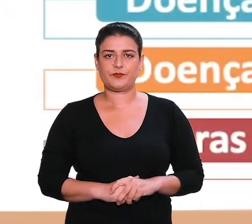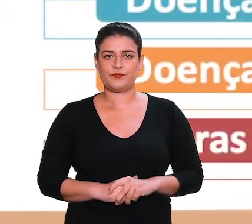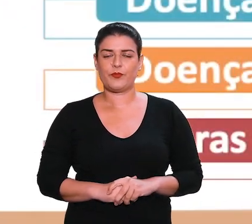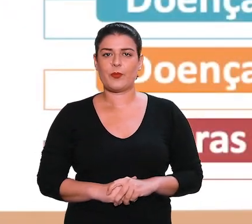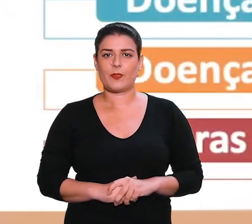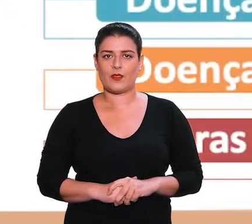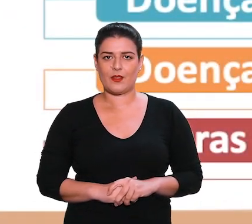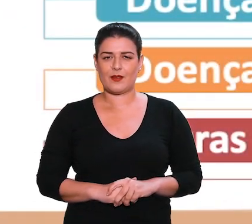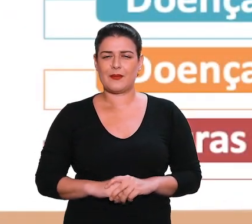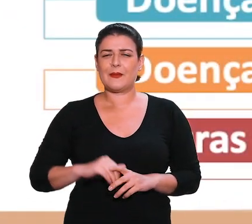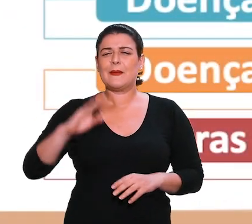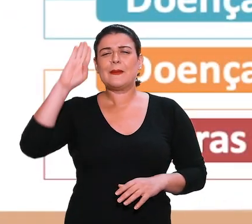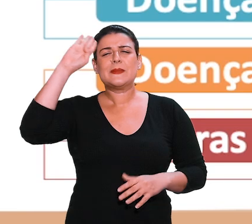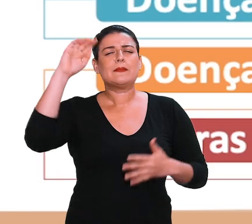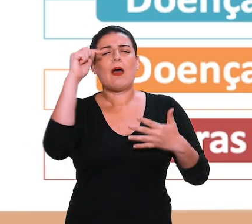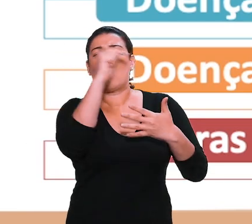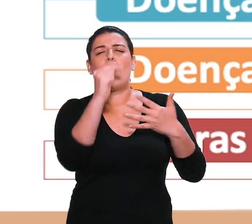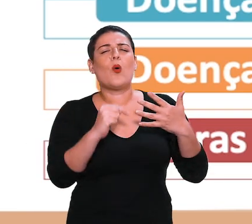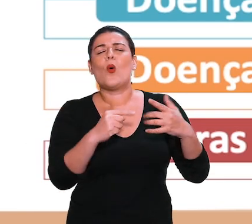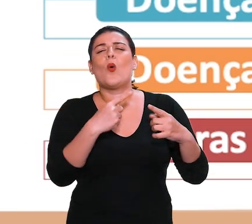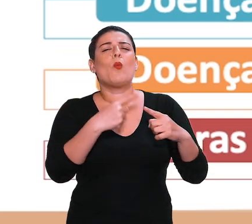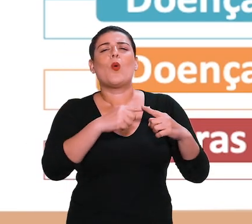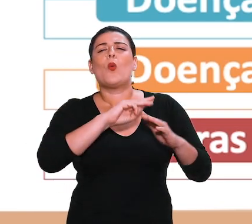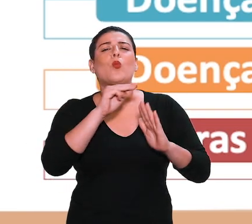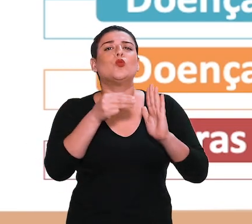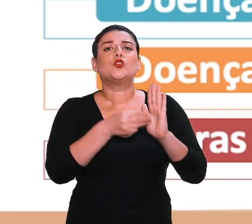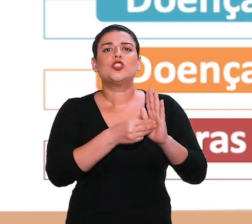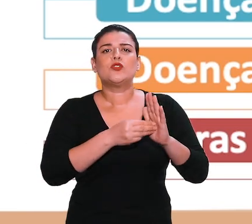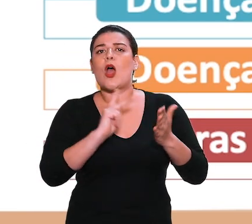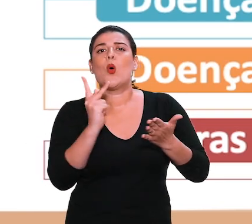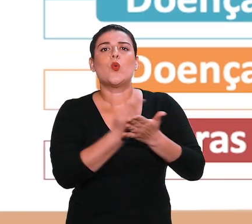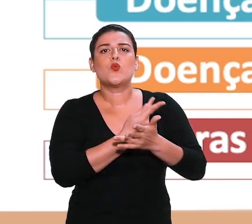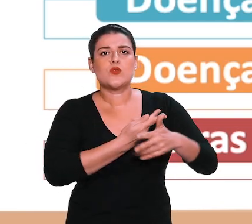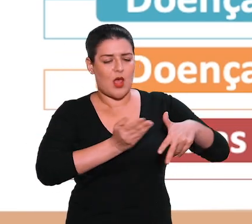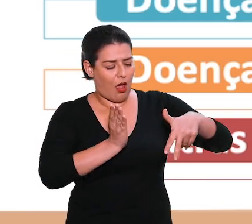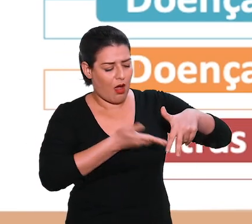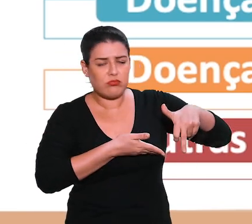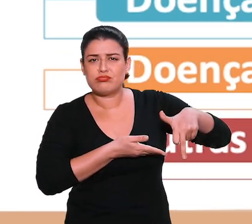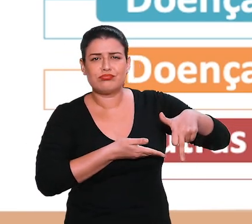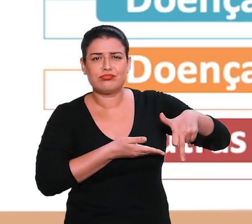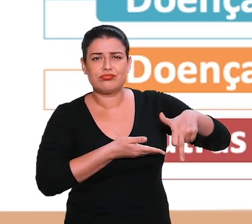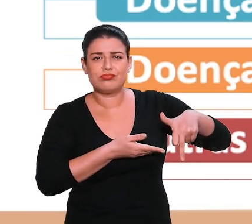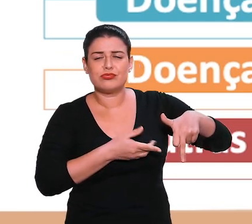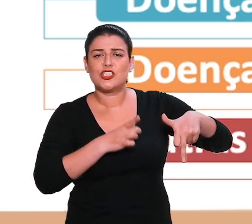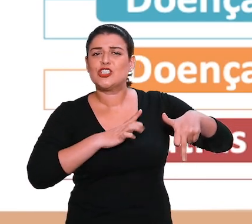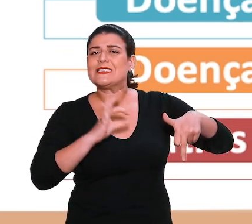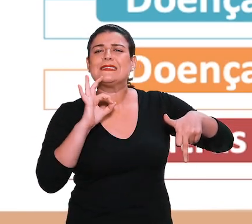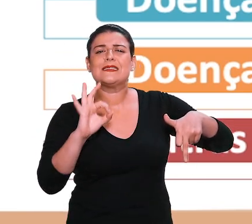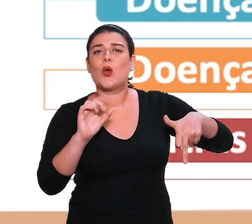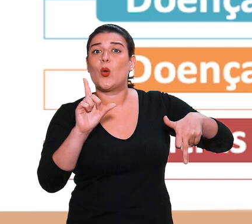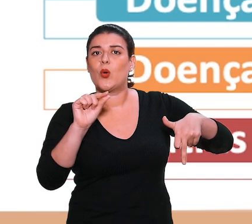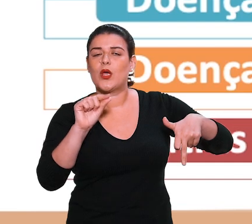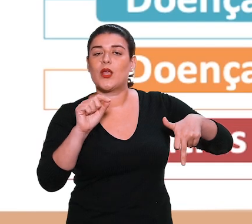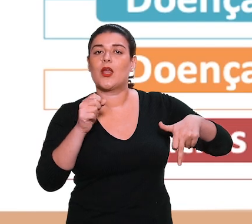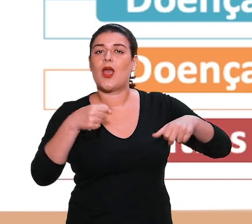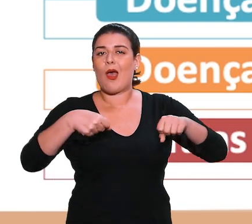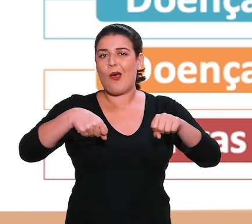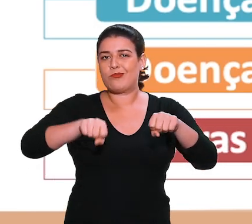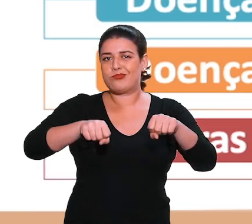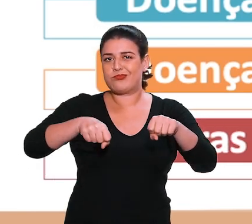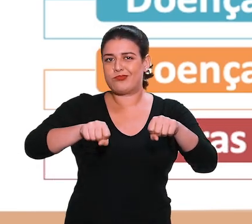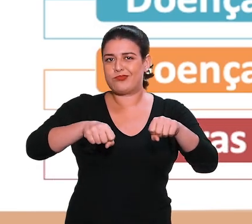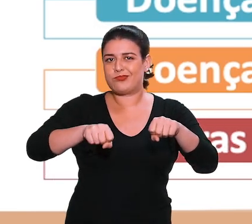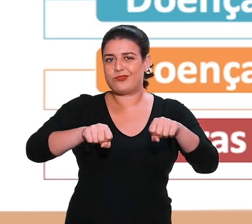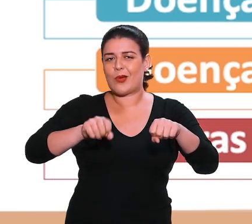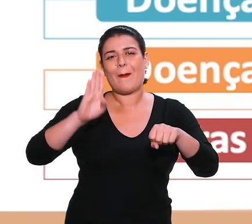Quando nós falamos de principais causas que podem levar uma pessoa a sofrer uma amputação, com certeza a gente imagina que acidente de moto seja a